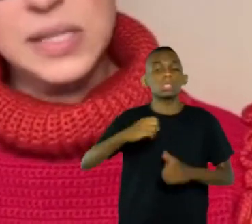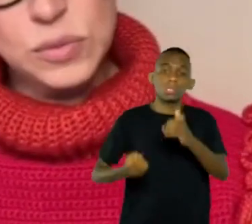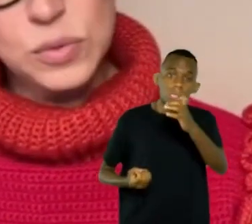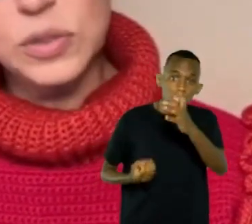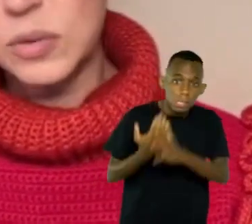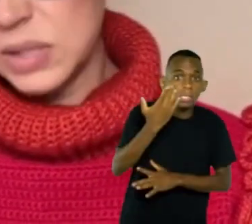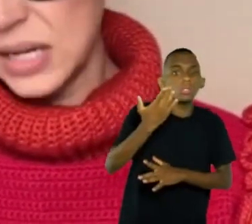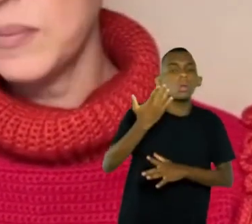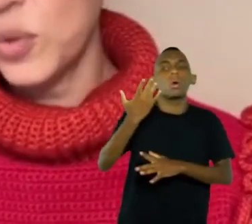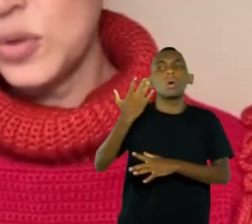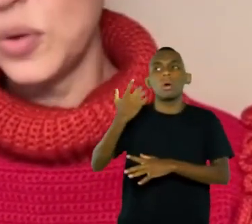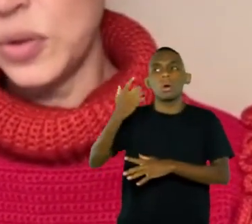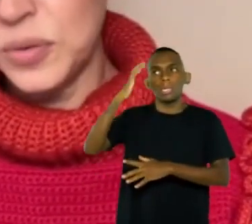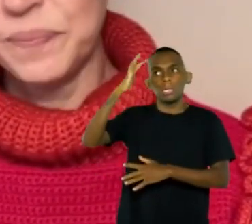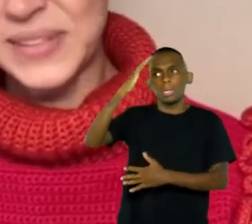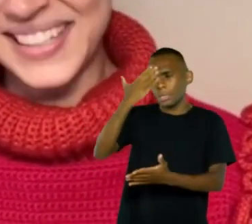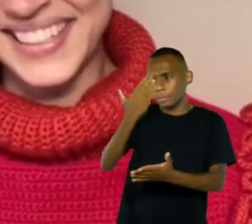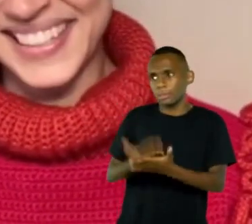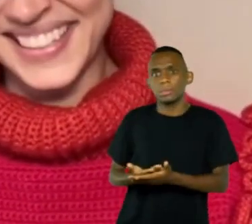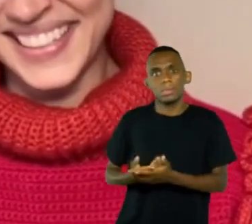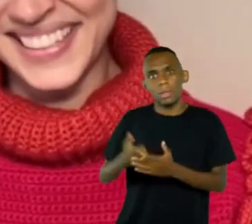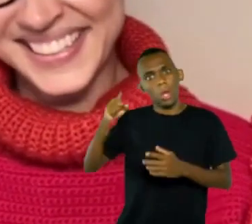acredita na ficção do outro. É um trem muito doido.